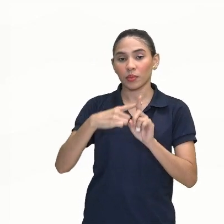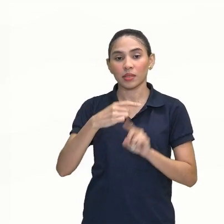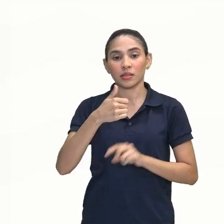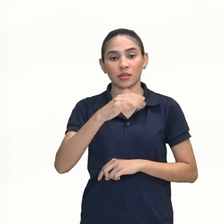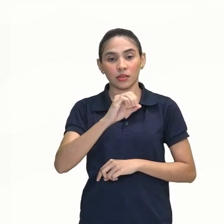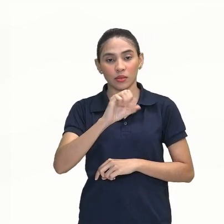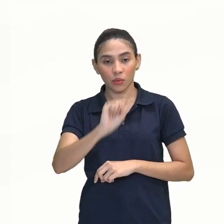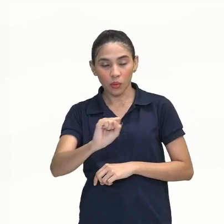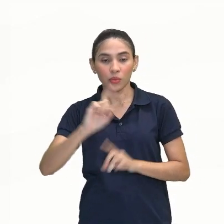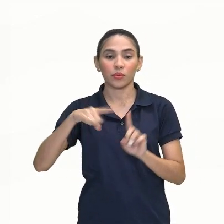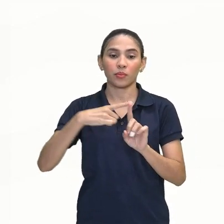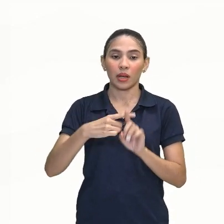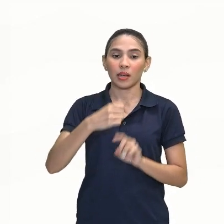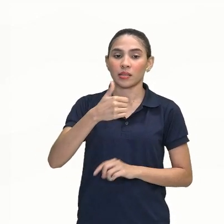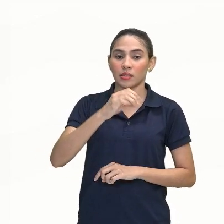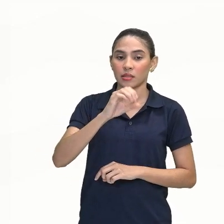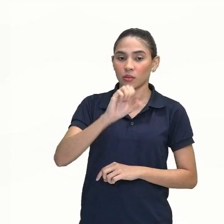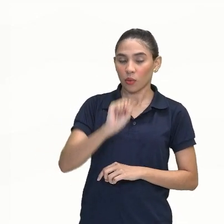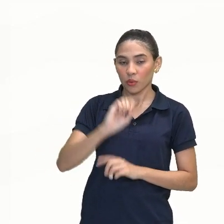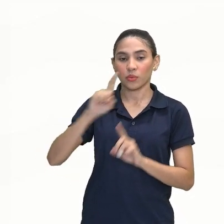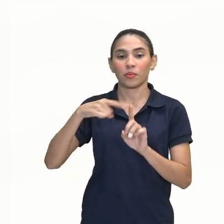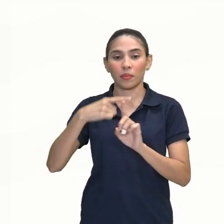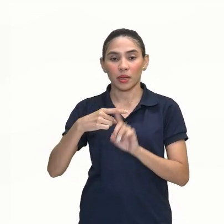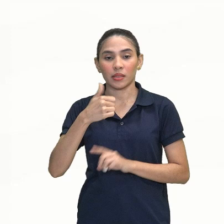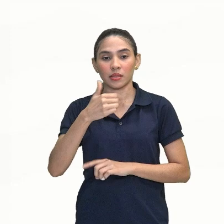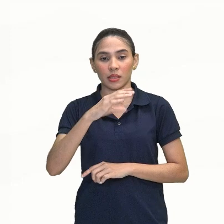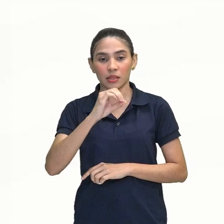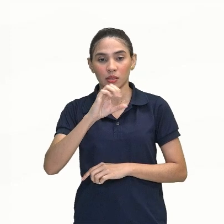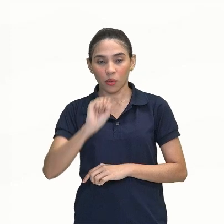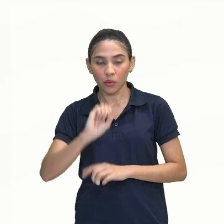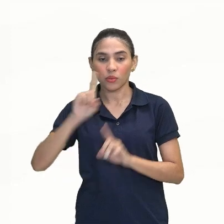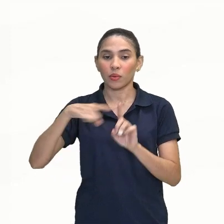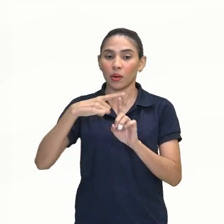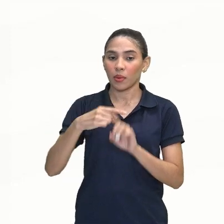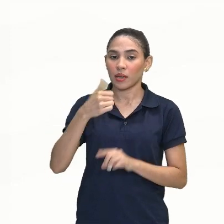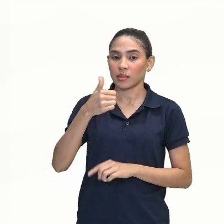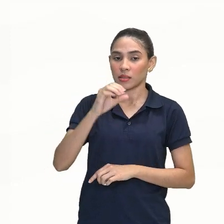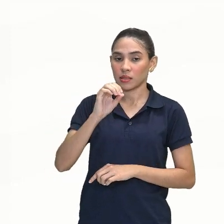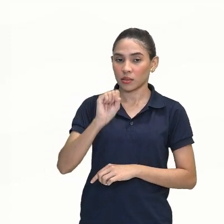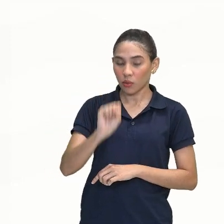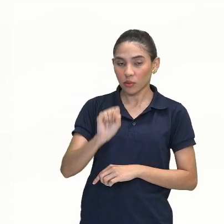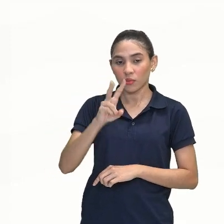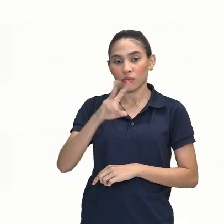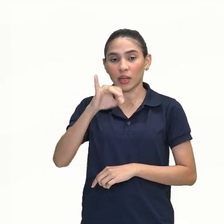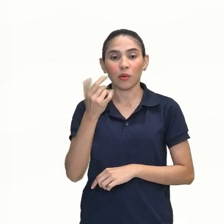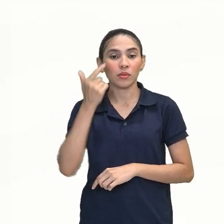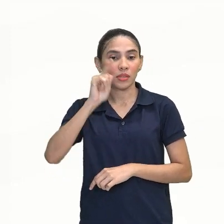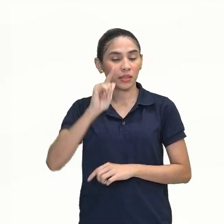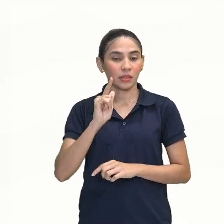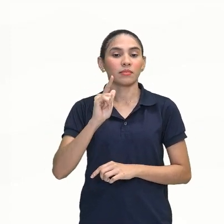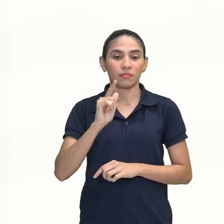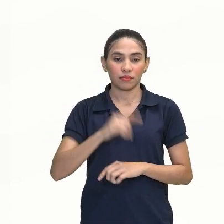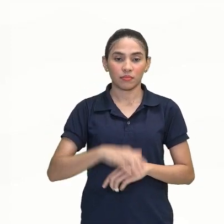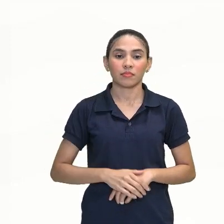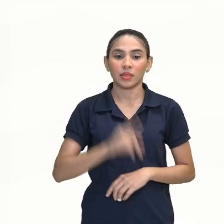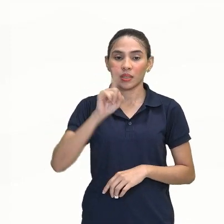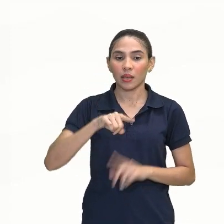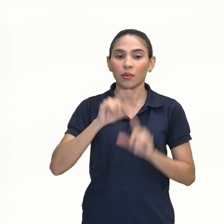mais 108 mais 108 mais 108, que você vai chegar na soma, que é